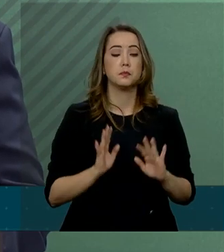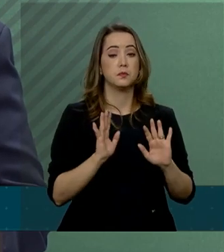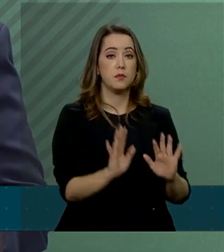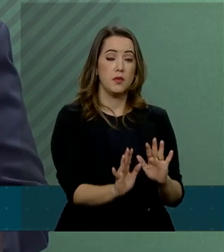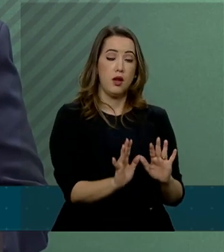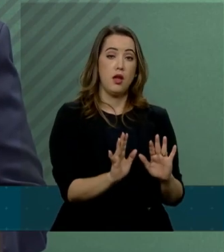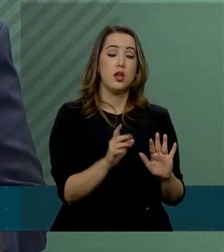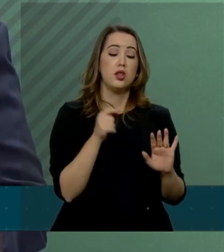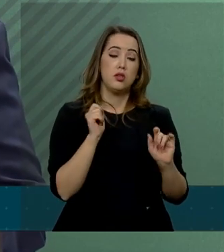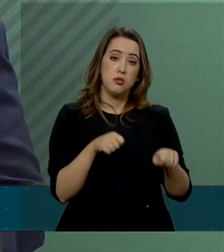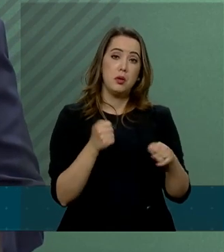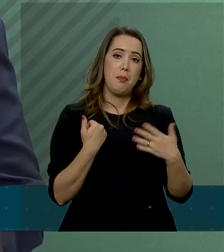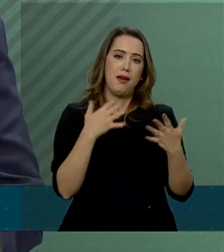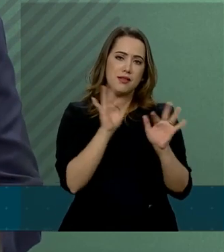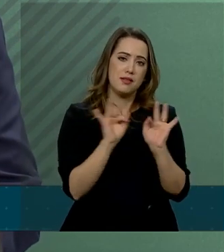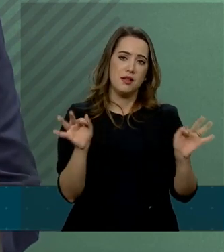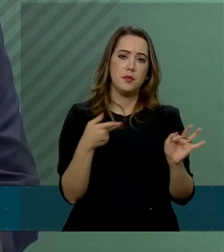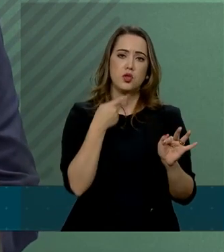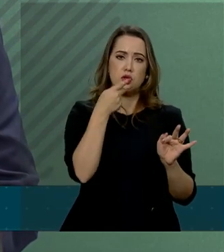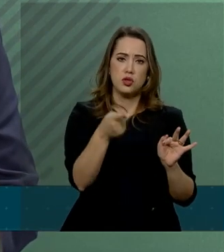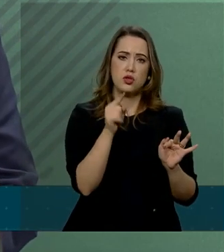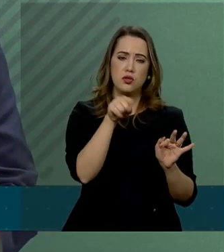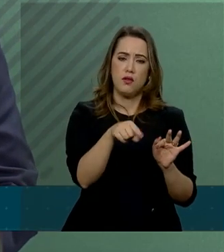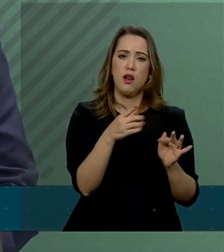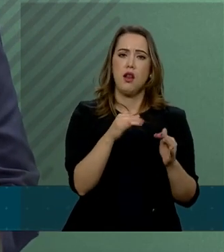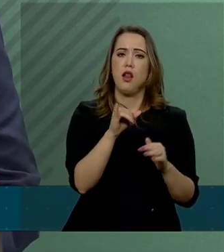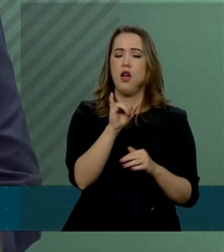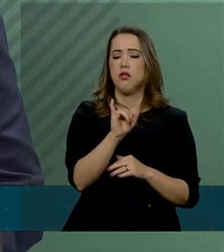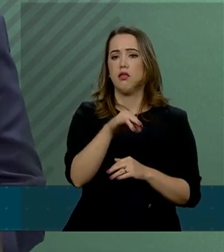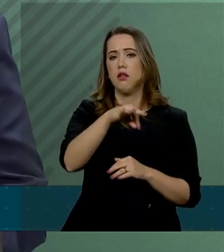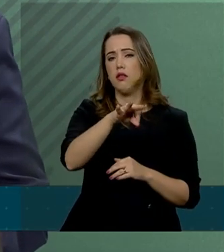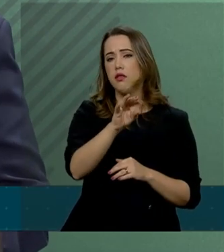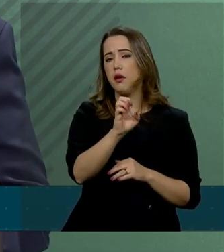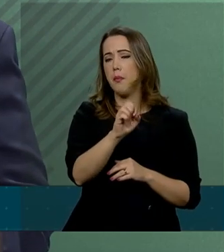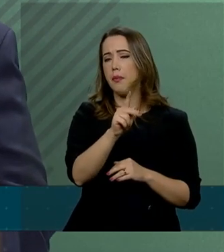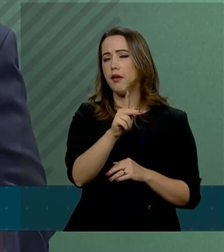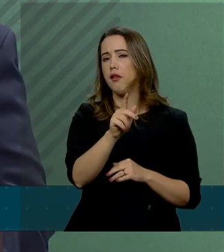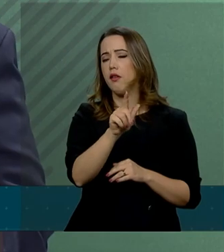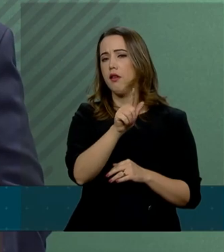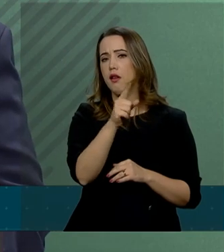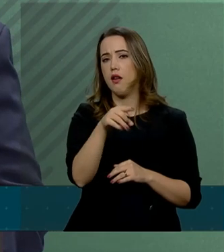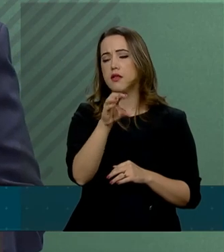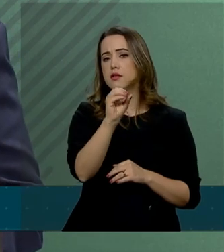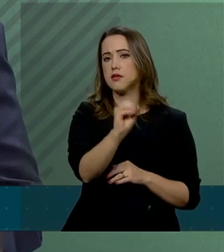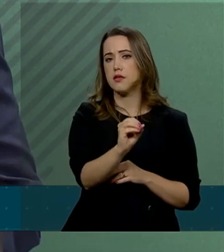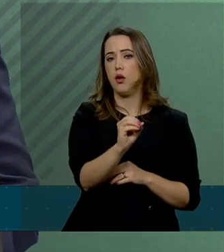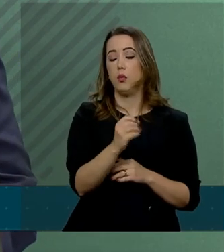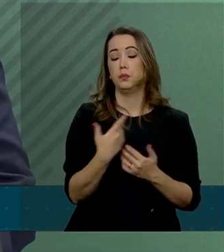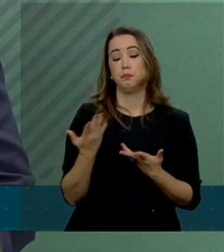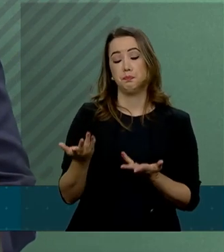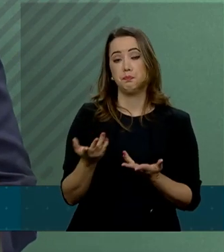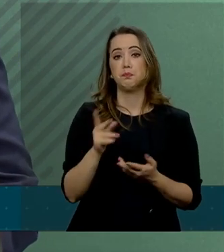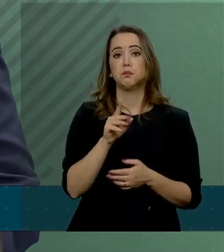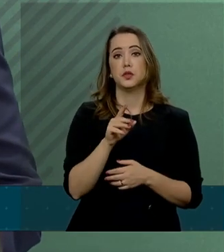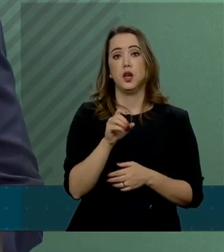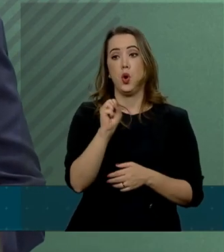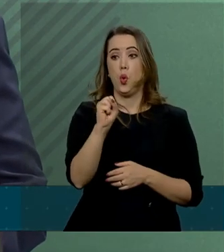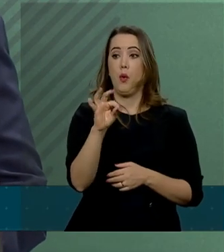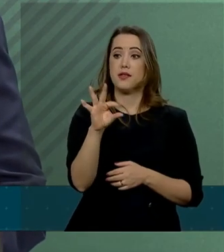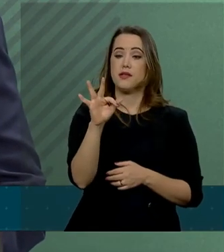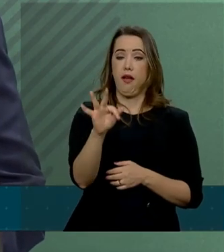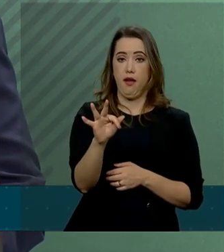interpelação que pode ser agregada à sua pergunta nesse contexto a interpelação nós sabemos que foi recebida pelo stf